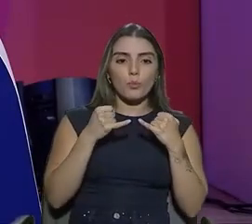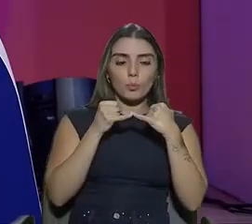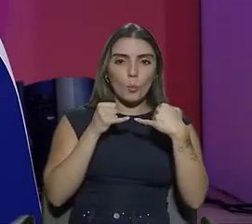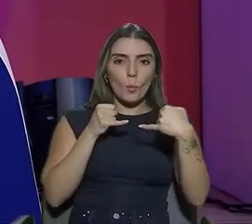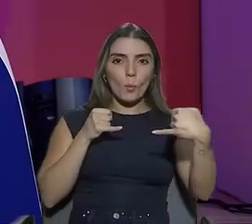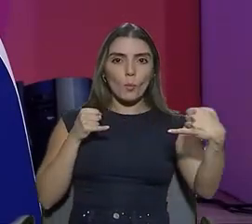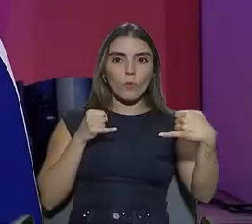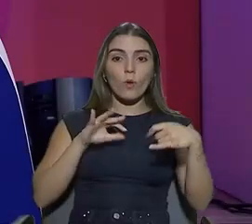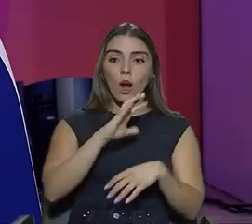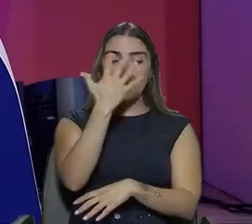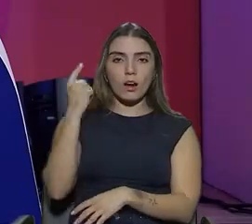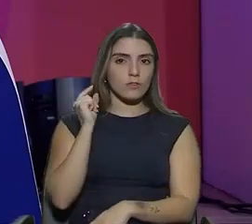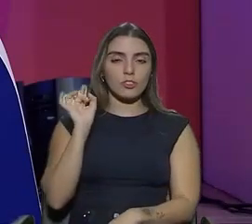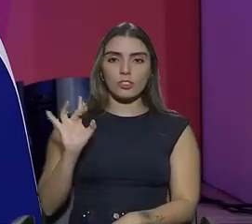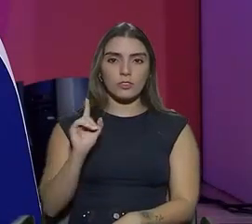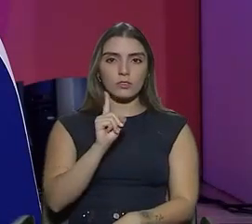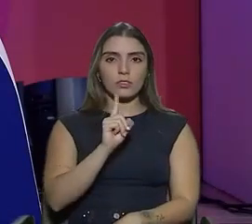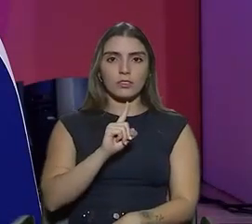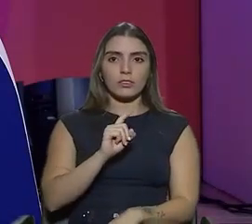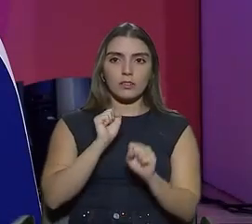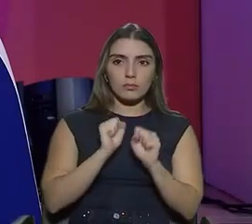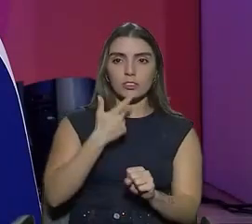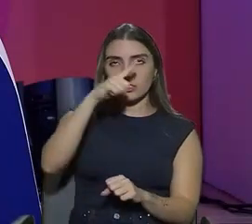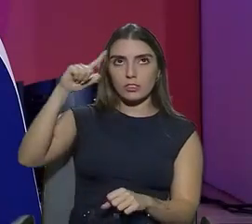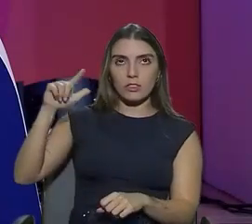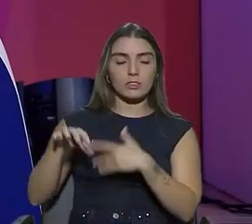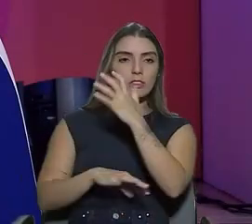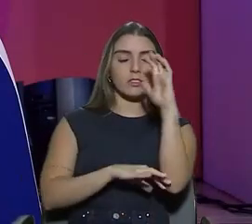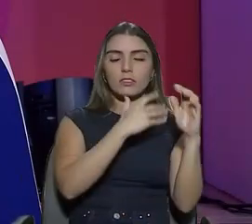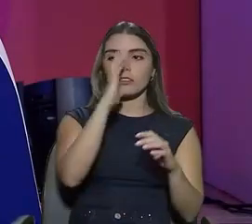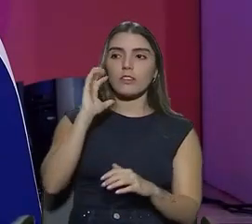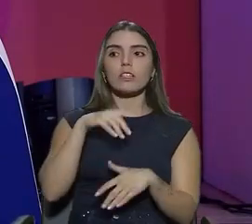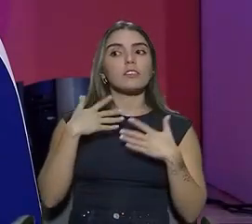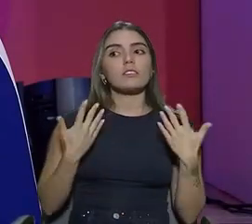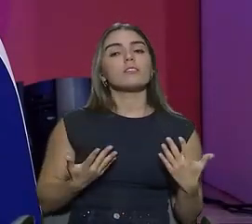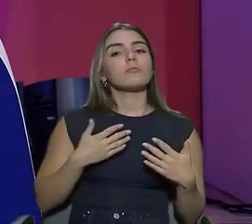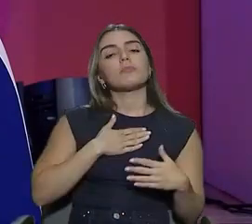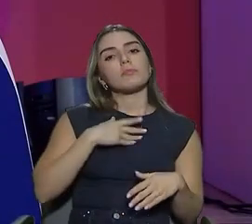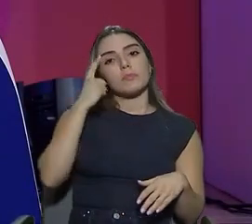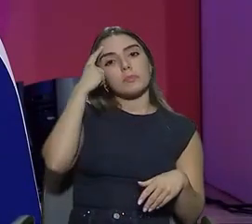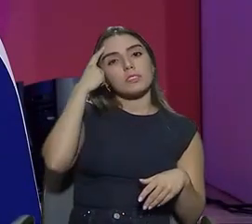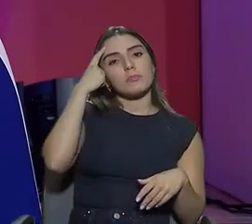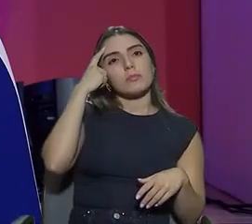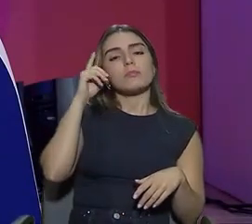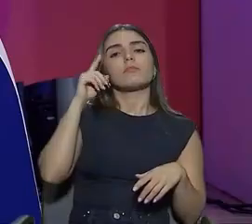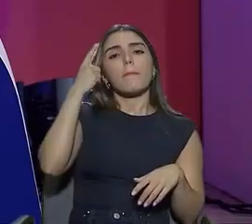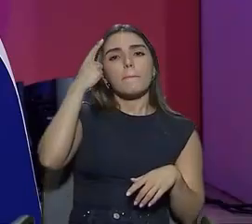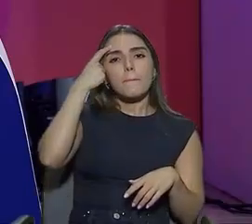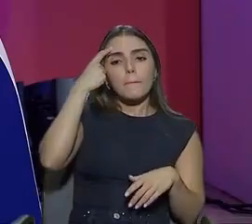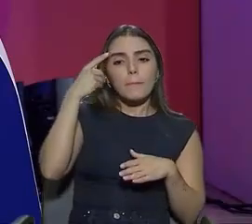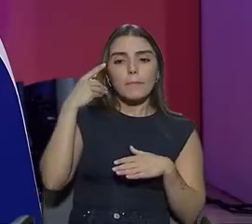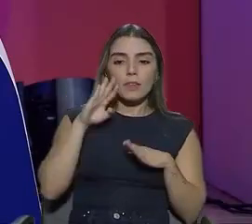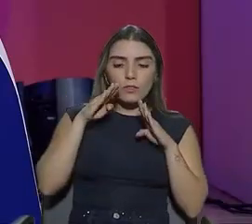um mesmo artefato, né? Então acho que meu pensamento ele vai muito nessa direção de pensar junto, né? Isso que o Marcelino